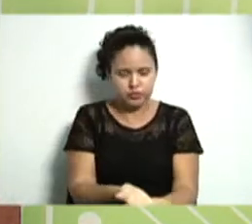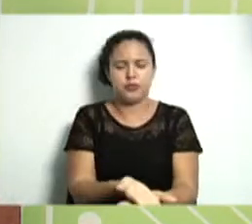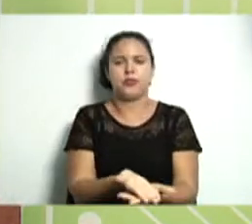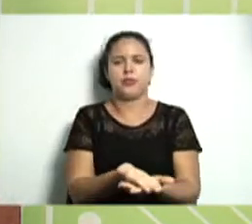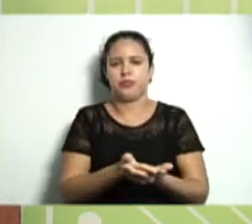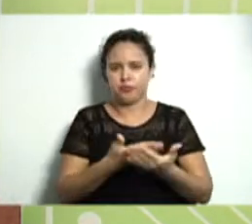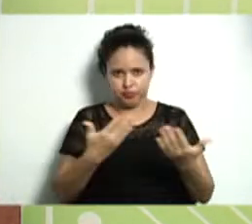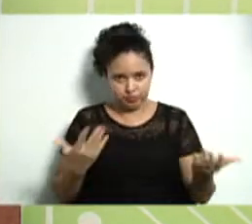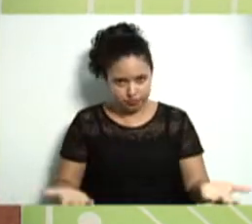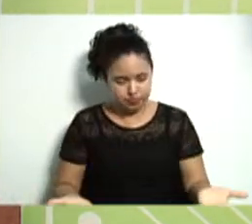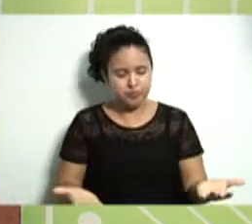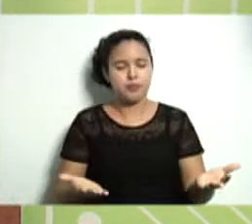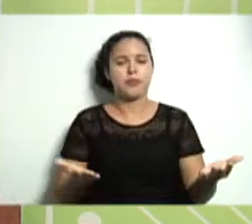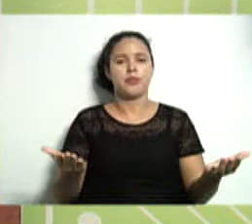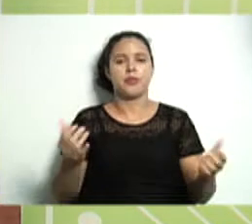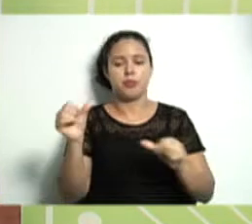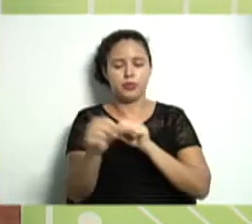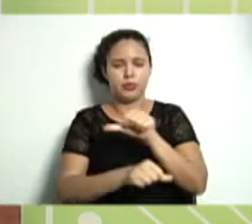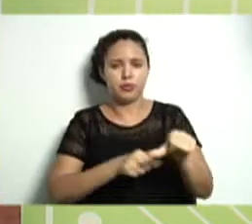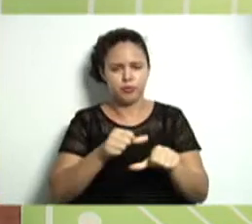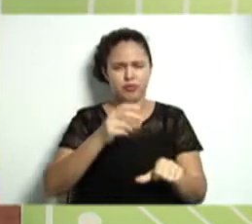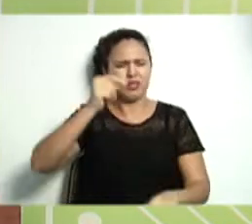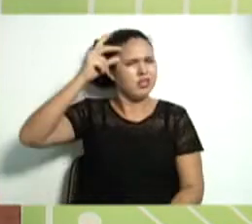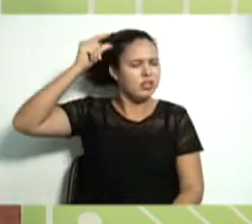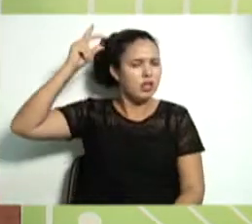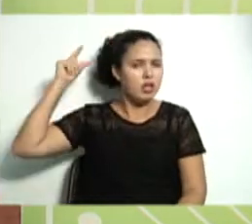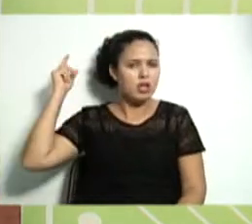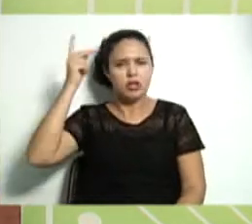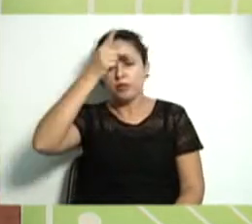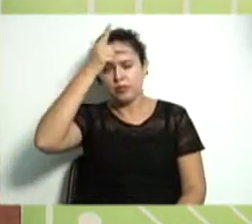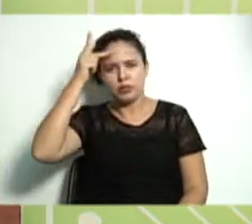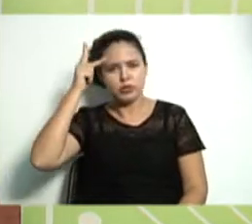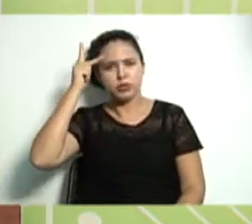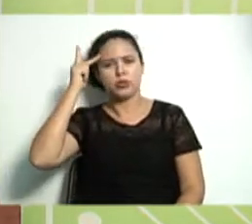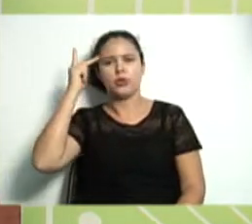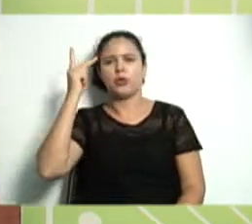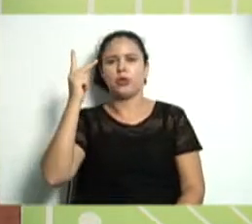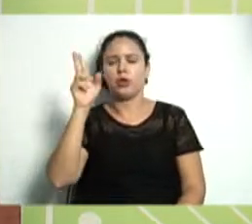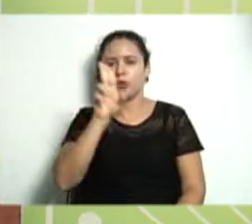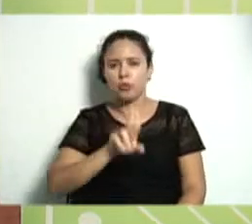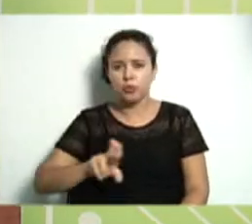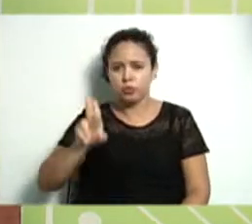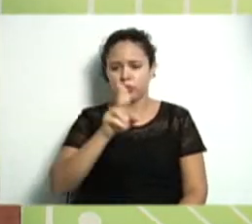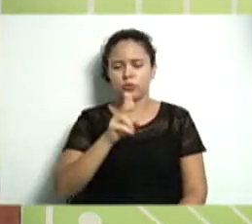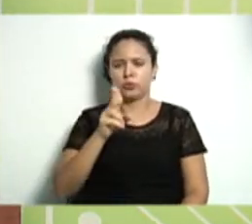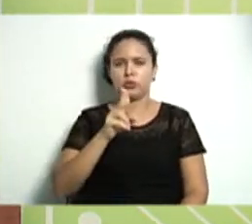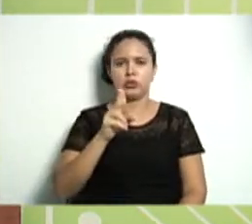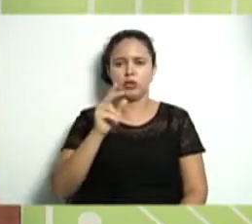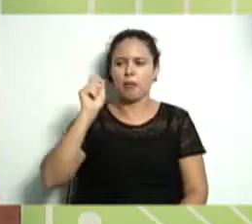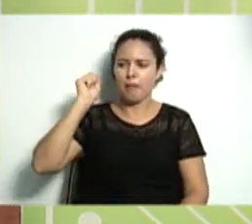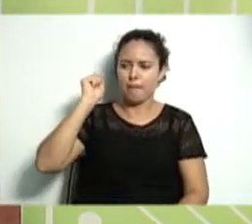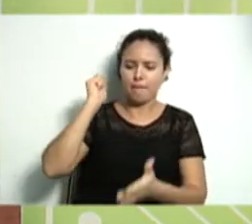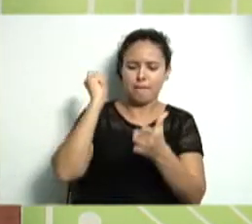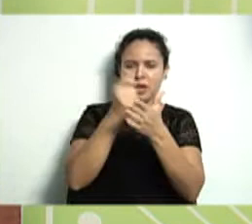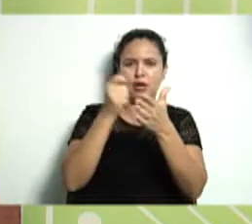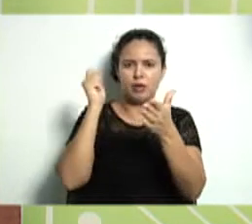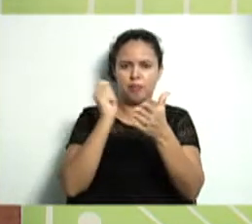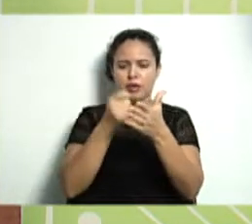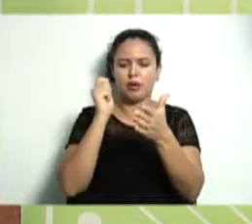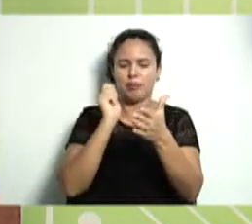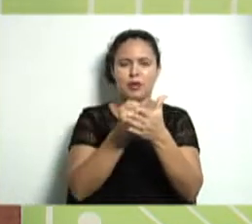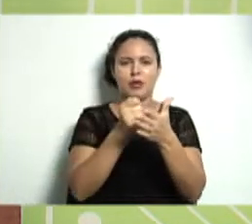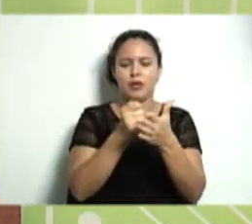um martelinho de pedra, depois a gente começou a usar um machado de ferro fundido e aí tudo isso associado à